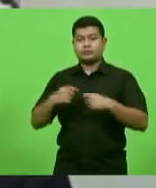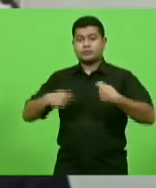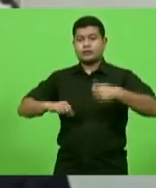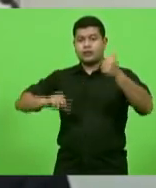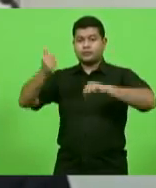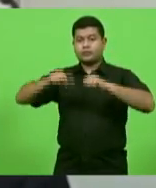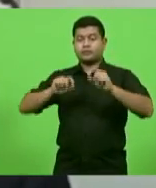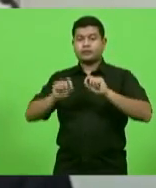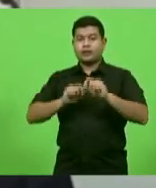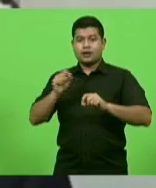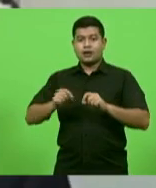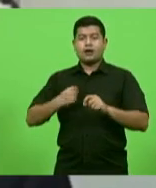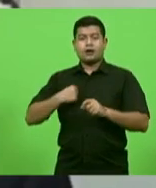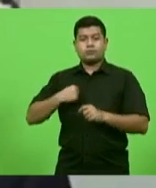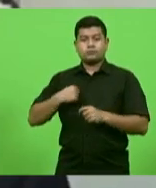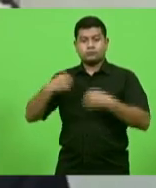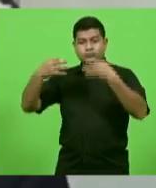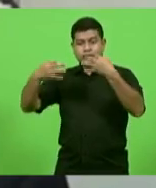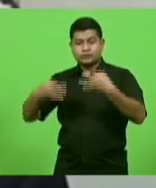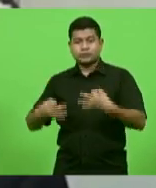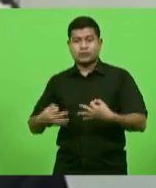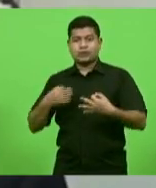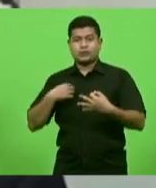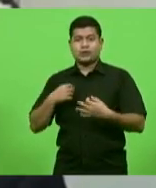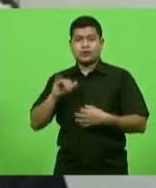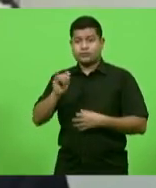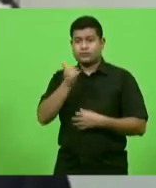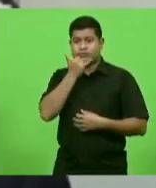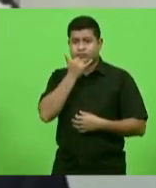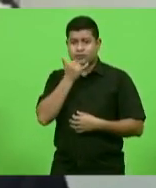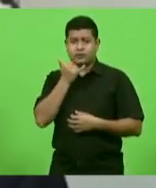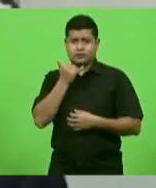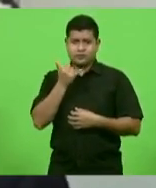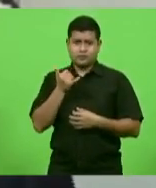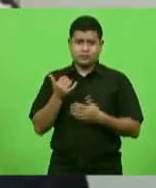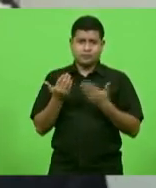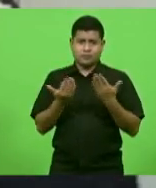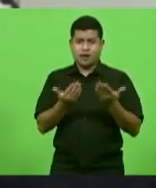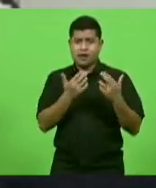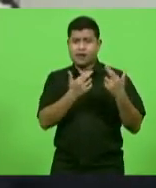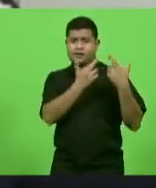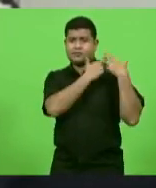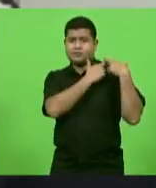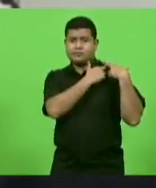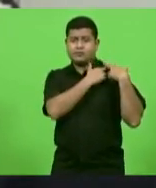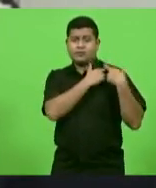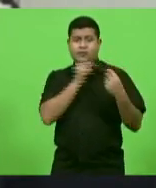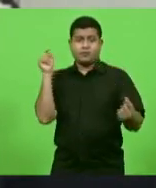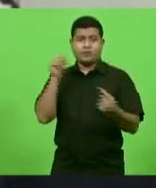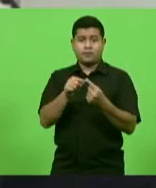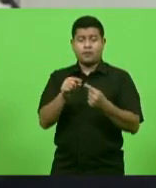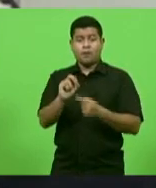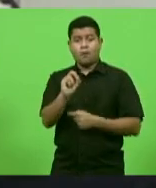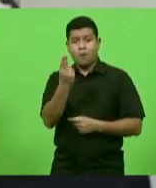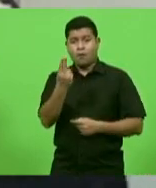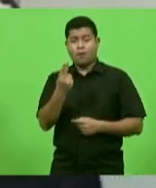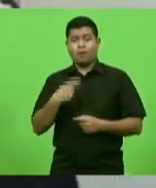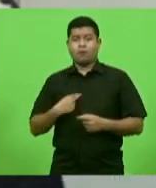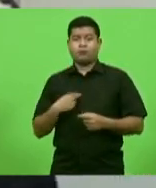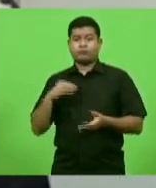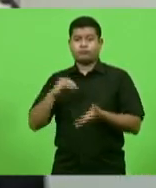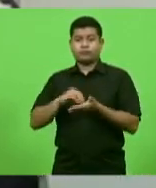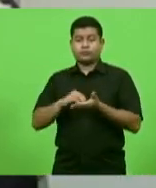limites da razoabilidade não podemos servir de justificativa para responsabilização objetiva ou